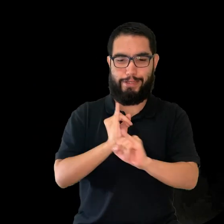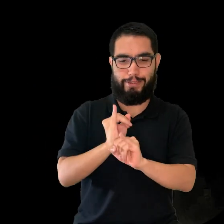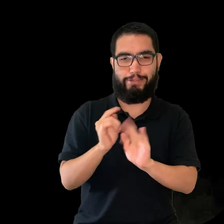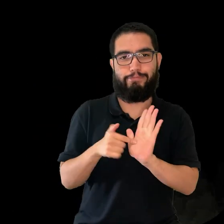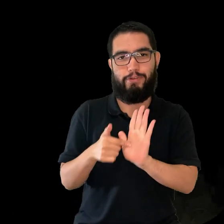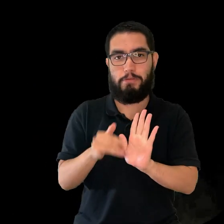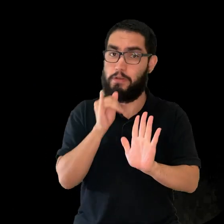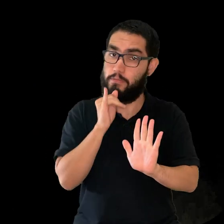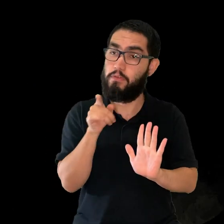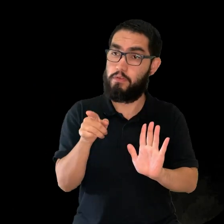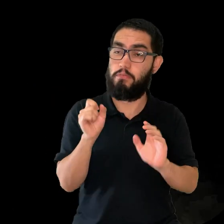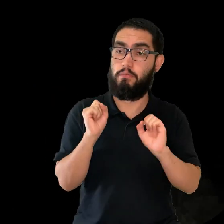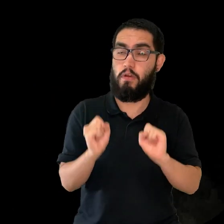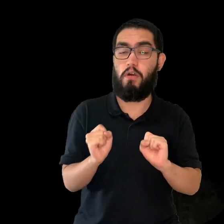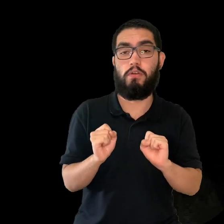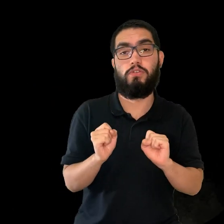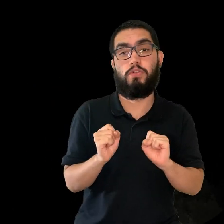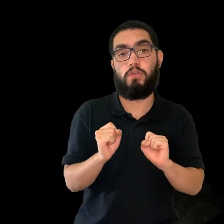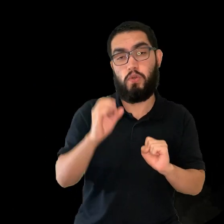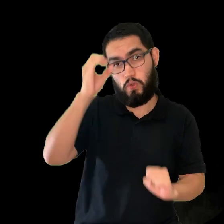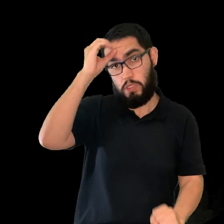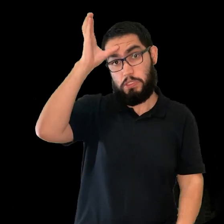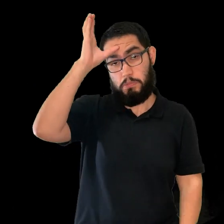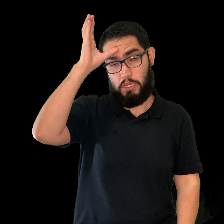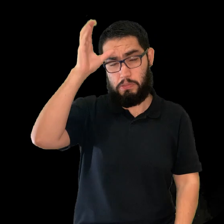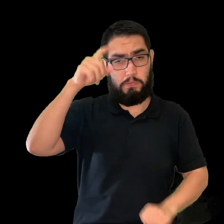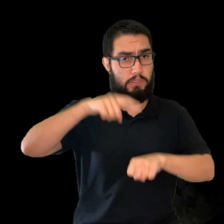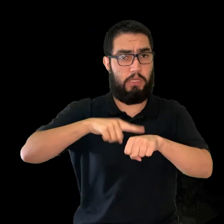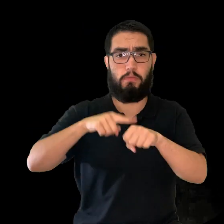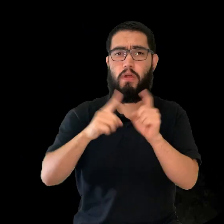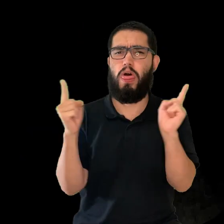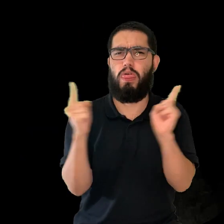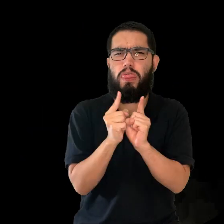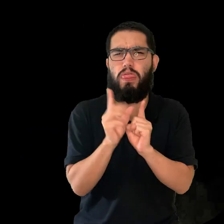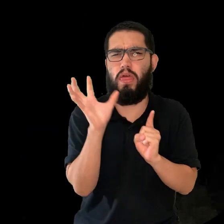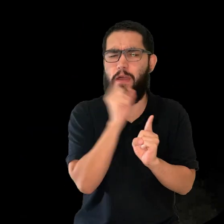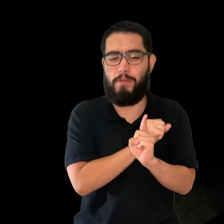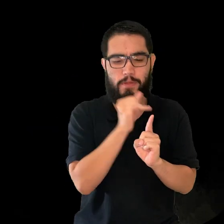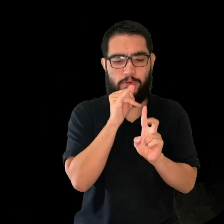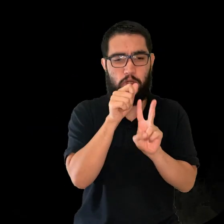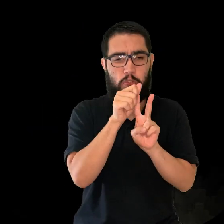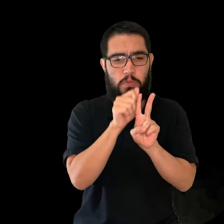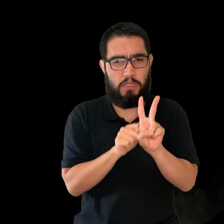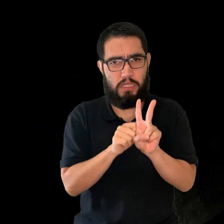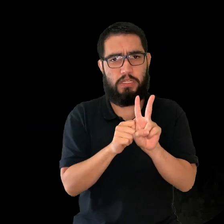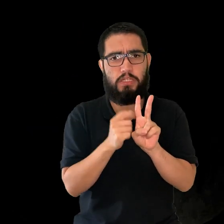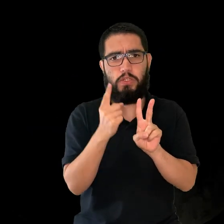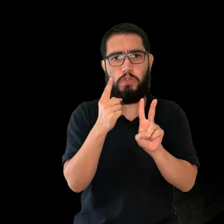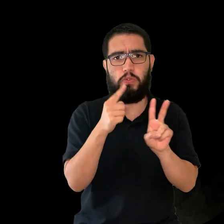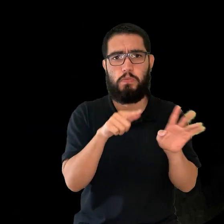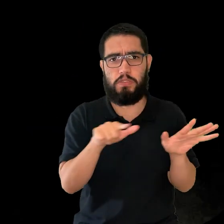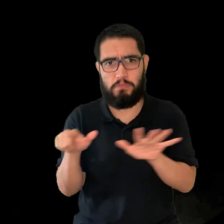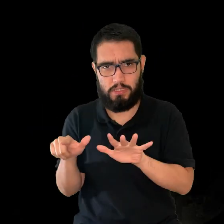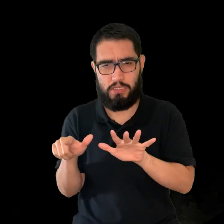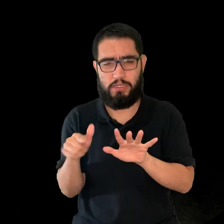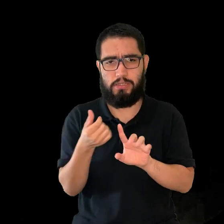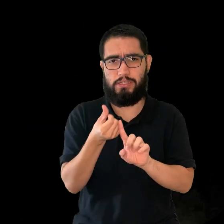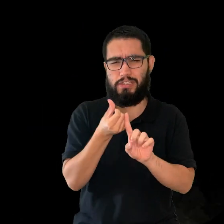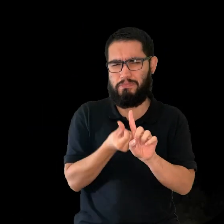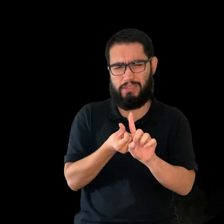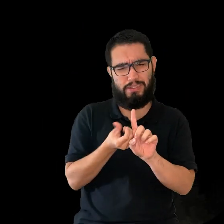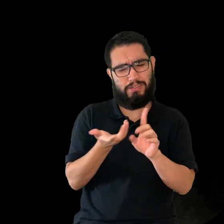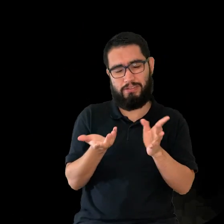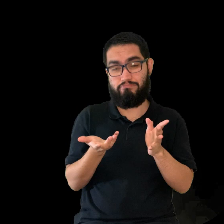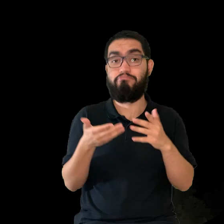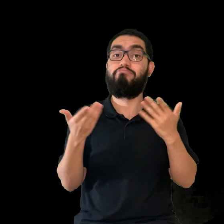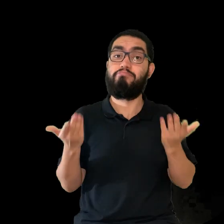de que você pode adquirir um conhecimento em um tempo muito curto, 2 meses, 1 semana, 6